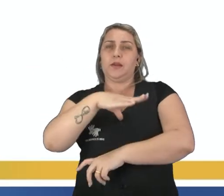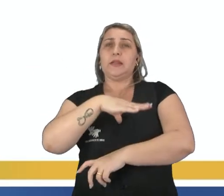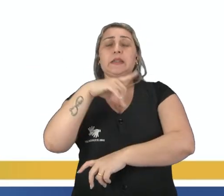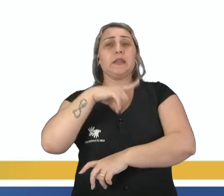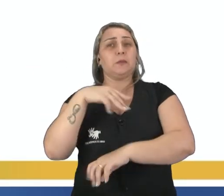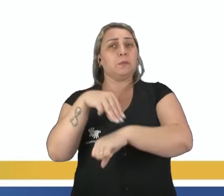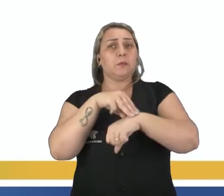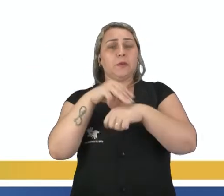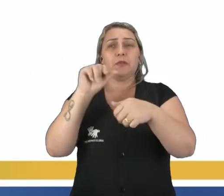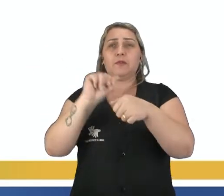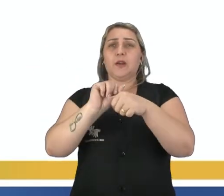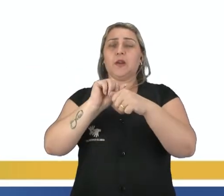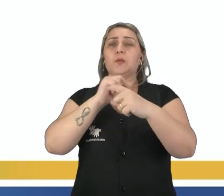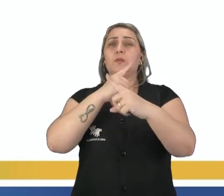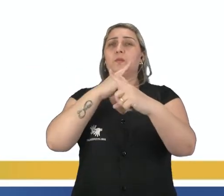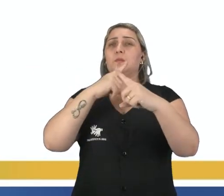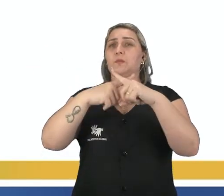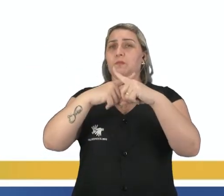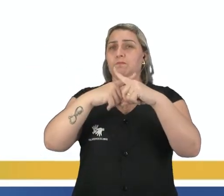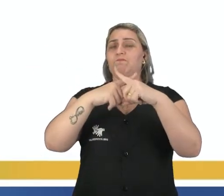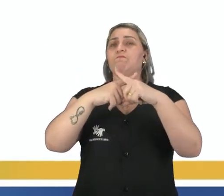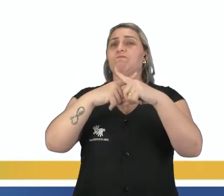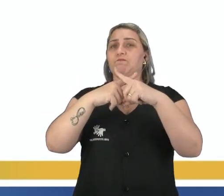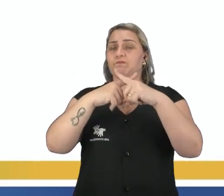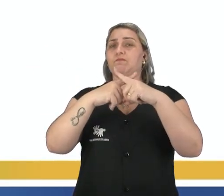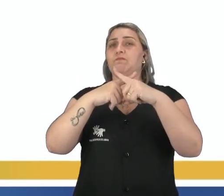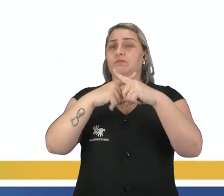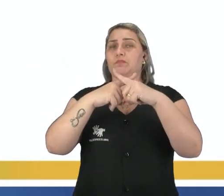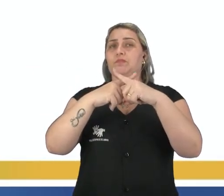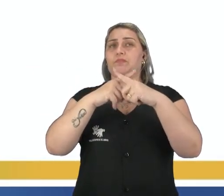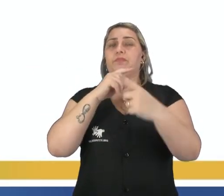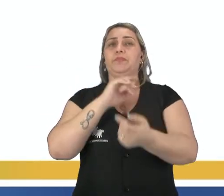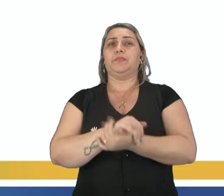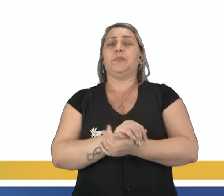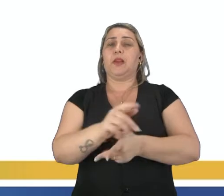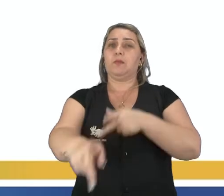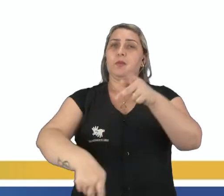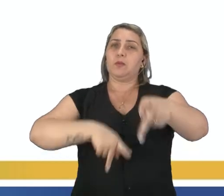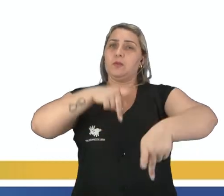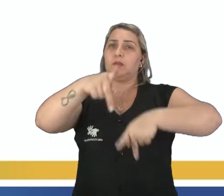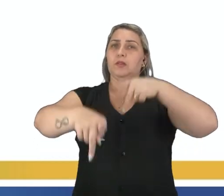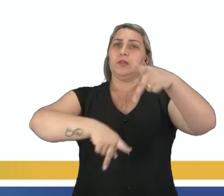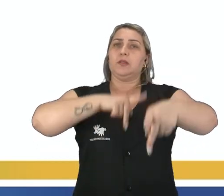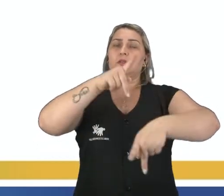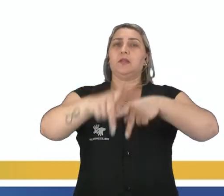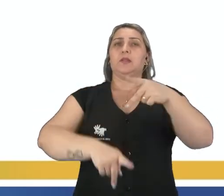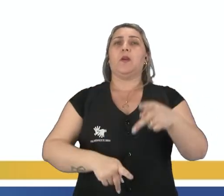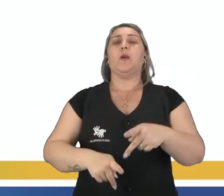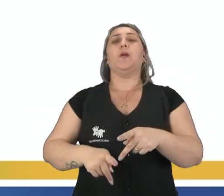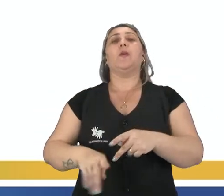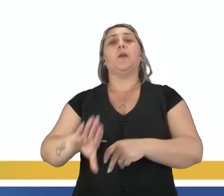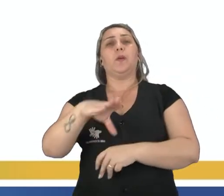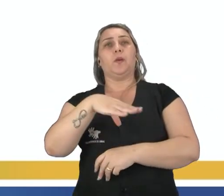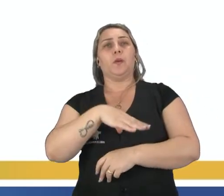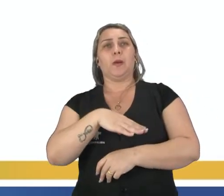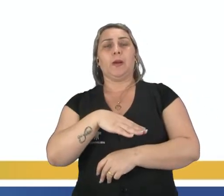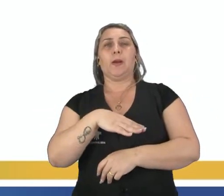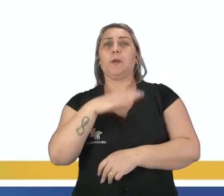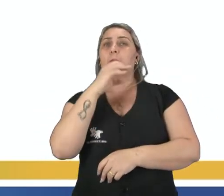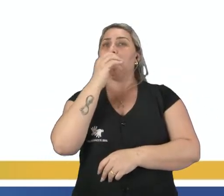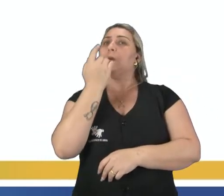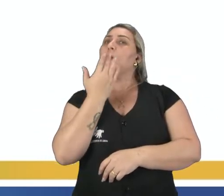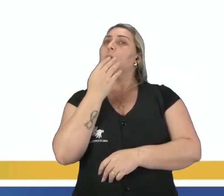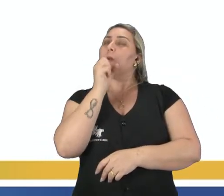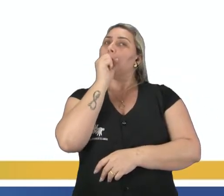tem um momento que faz um X, uma interseção, em que a população urbana de laranja,